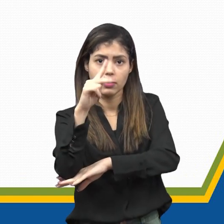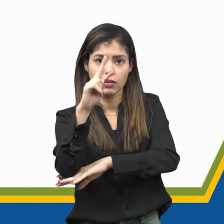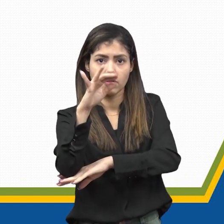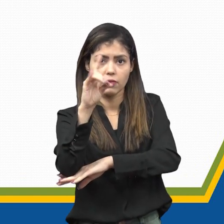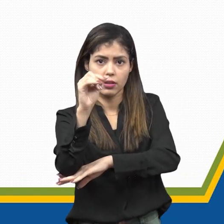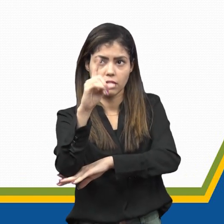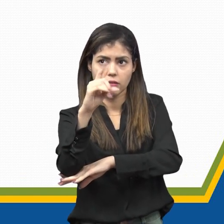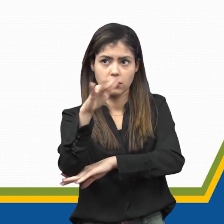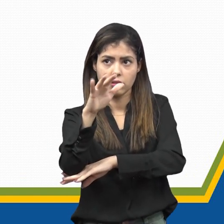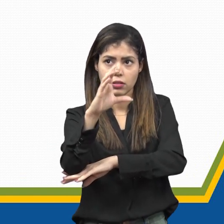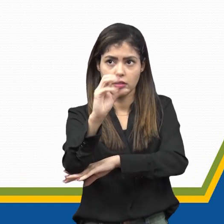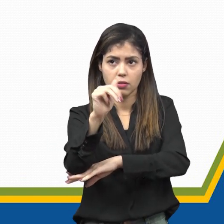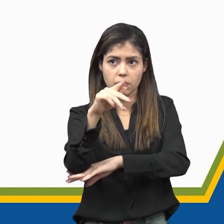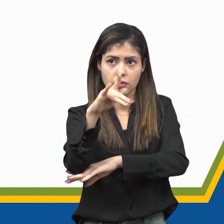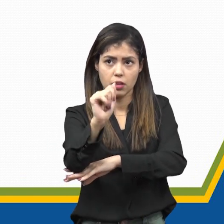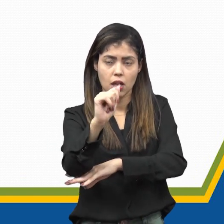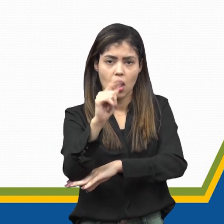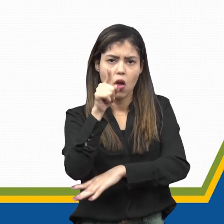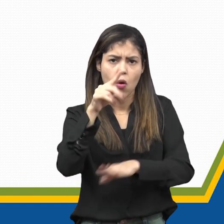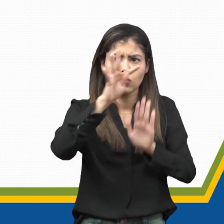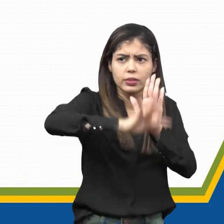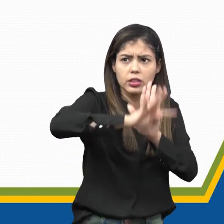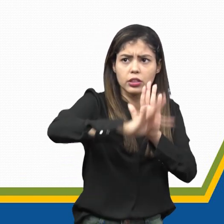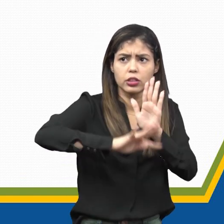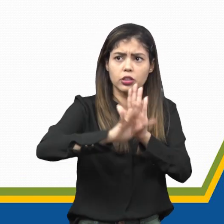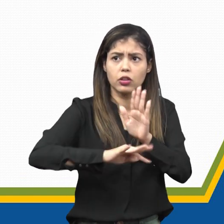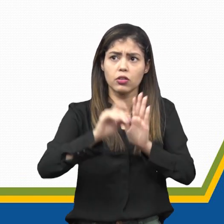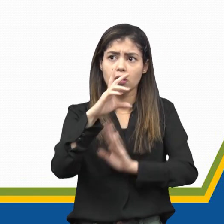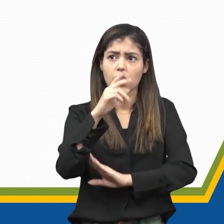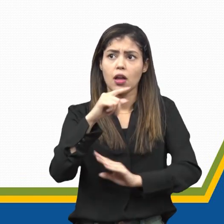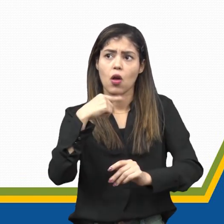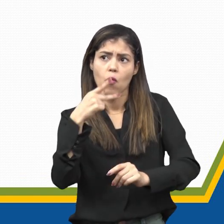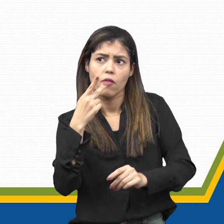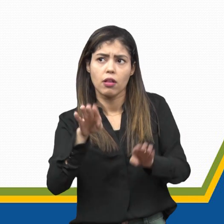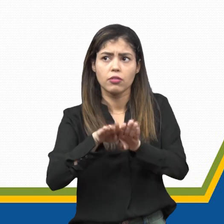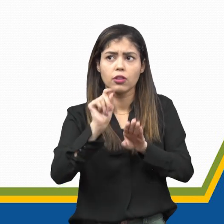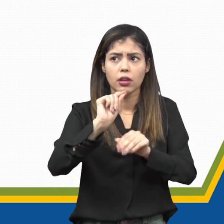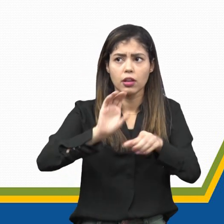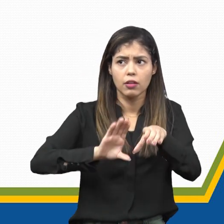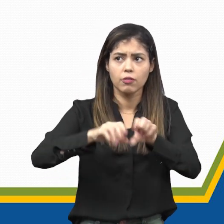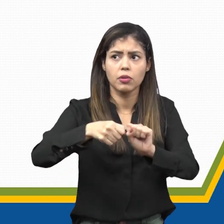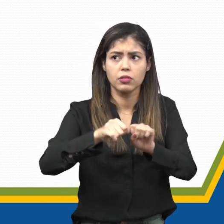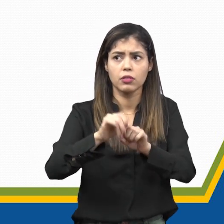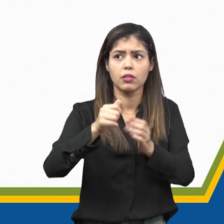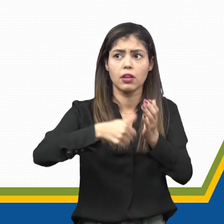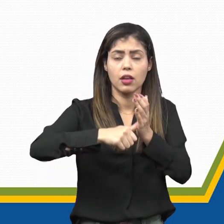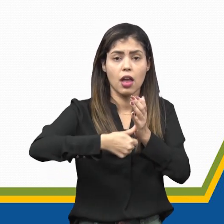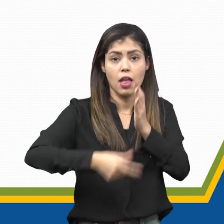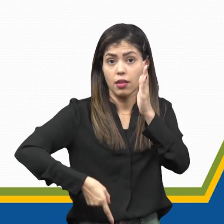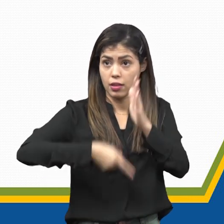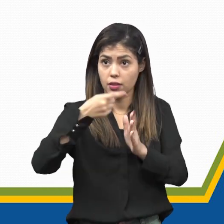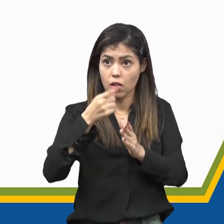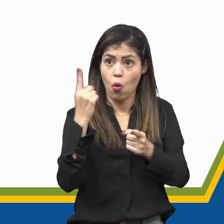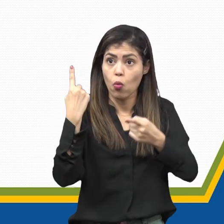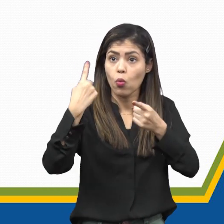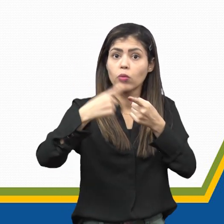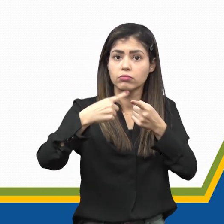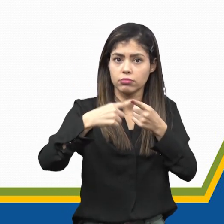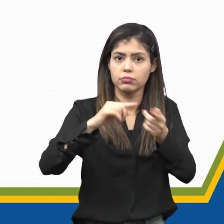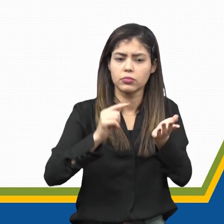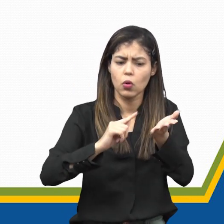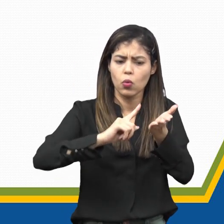documento fundamental para a formação da identidade brasileira, tratando da relação que, desde esse primeiro contato,